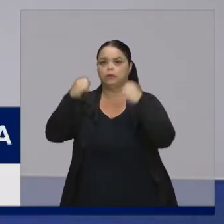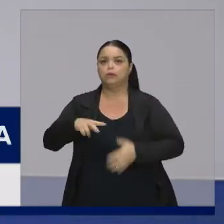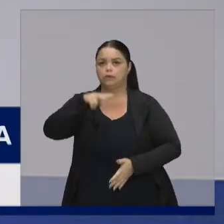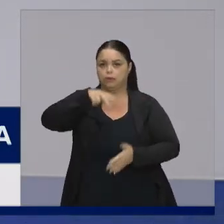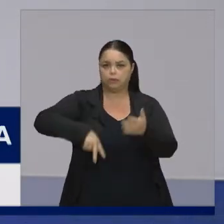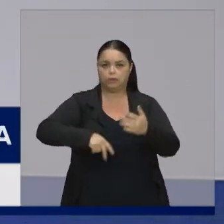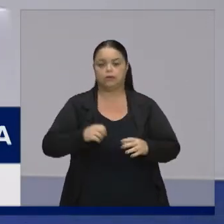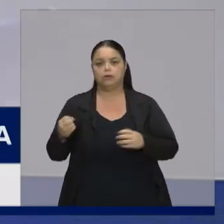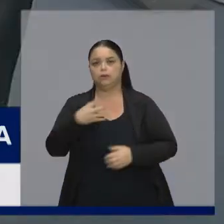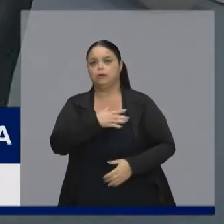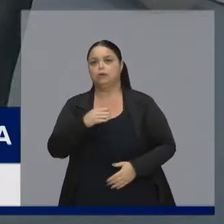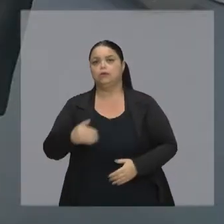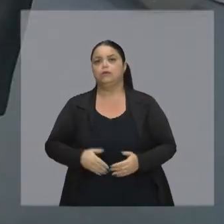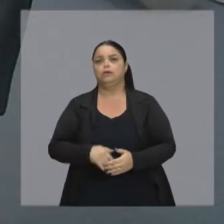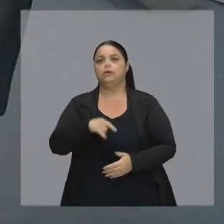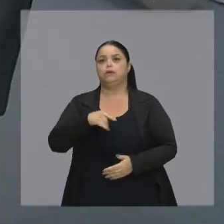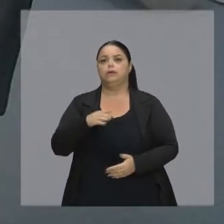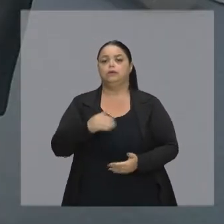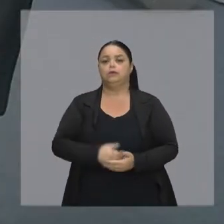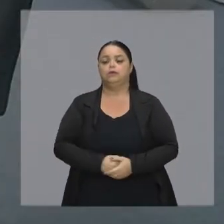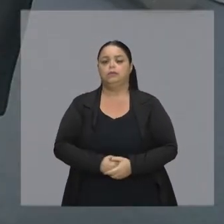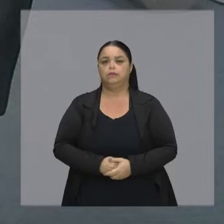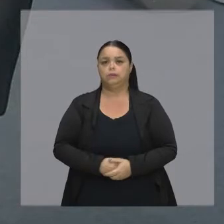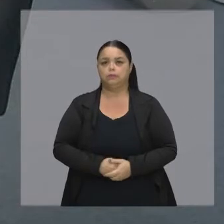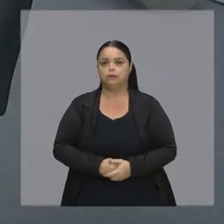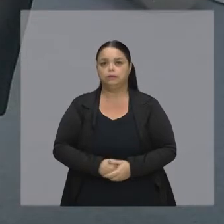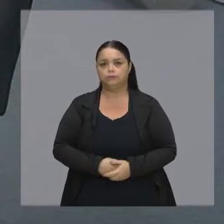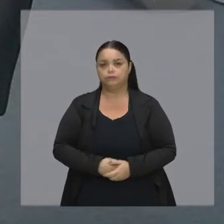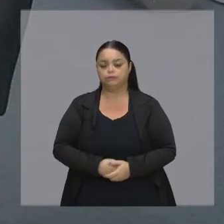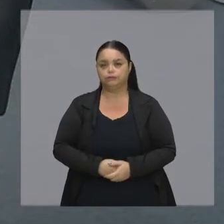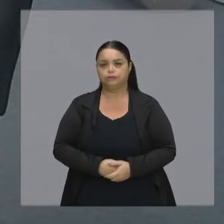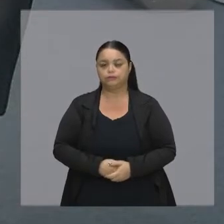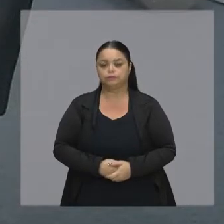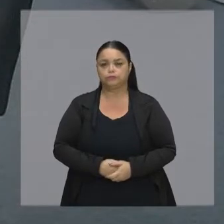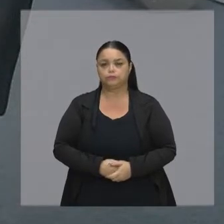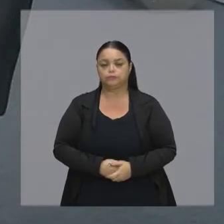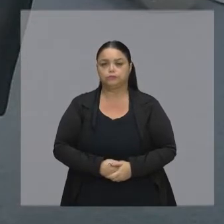leitura de novos processos para a ciência dos vereadores.